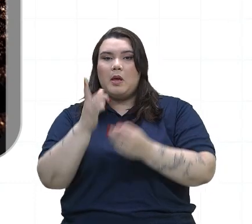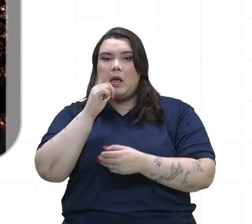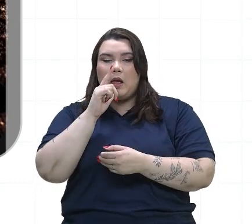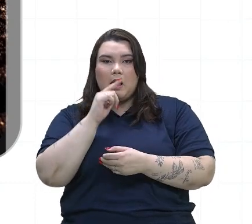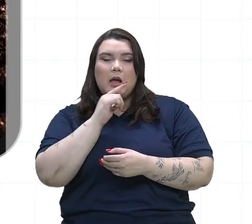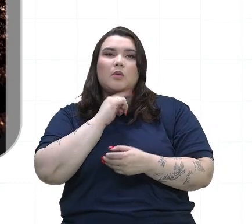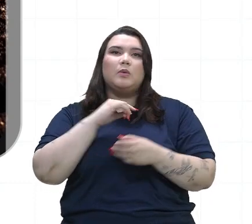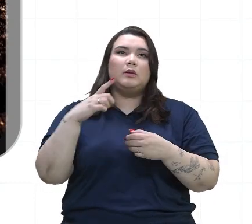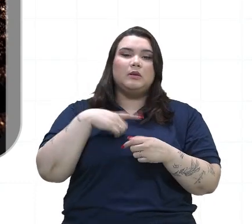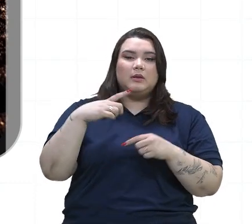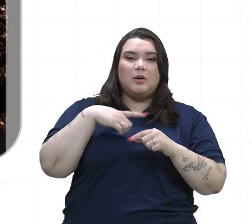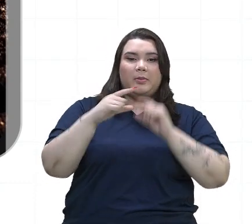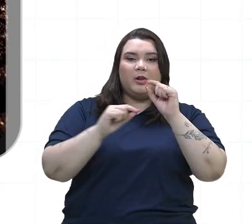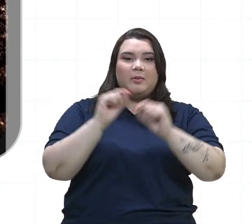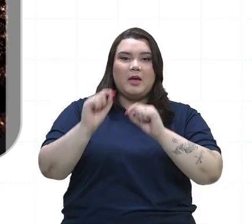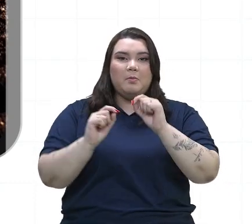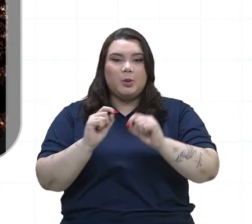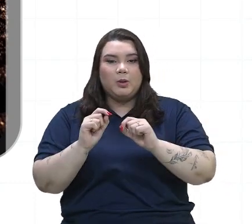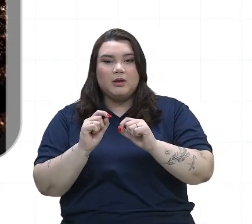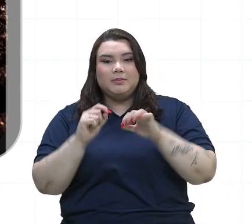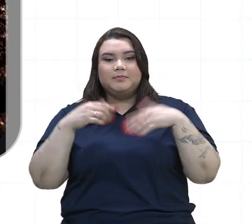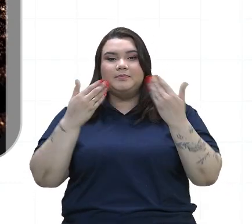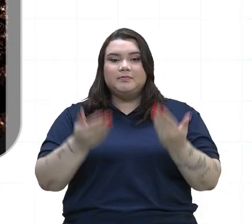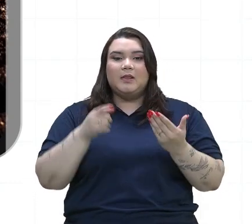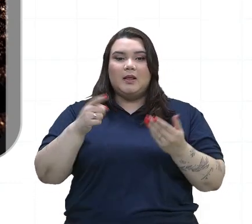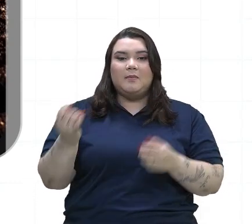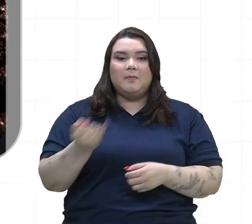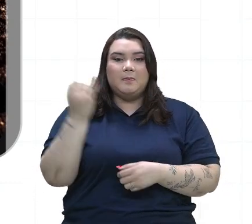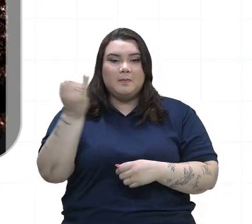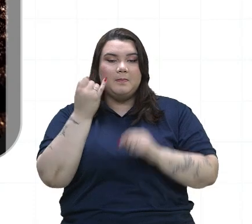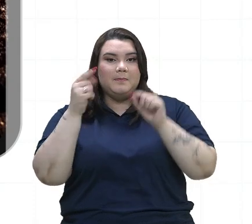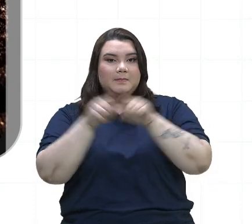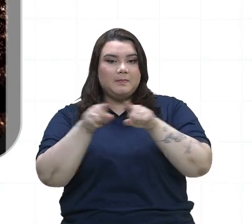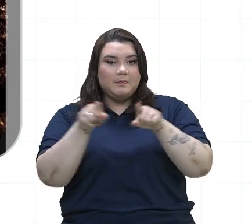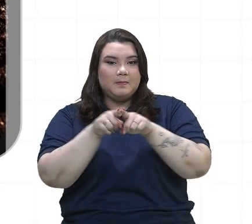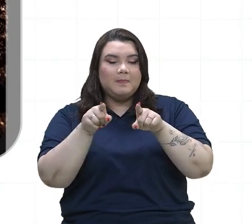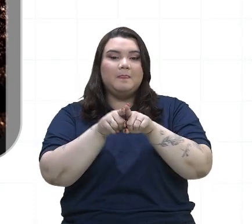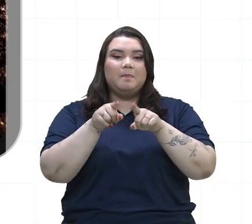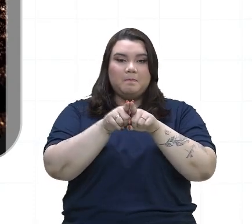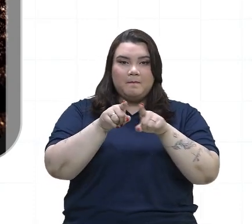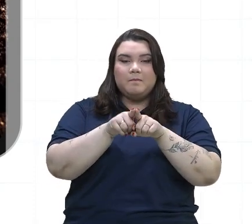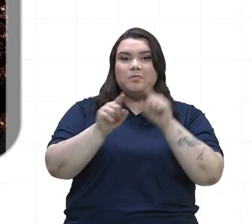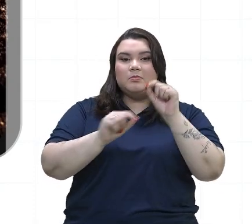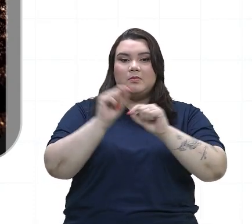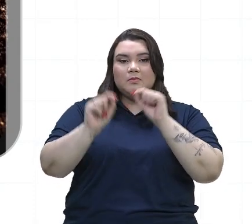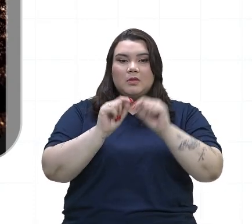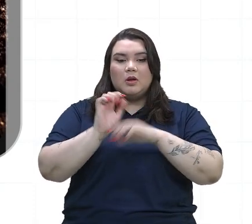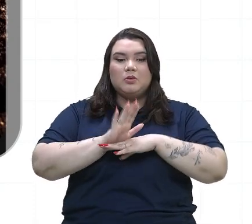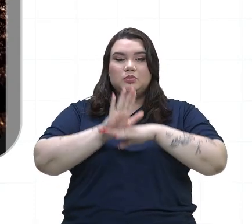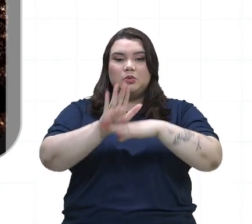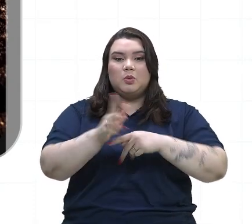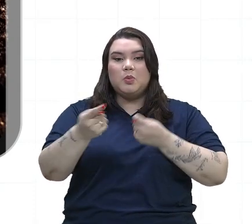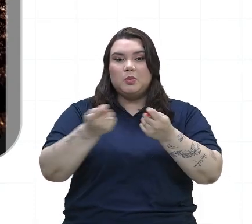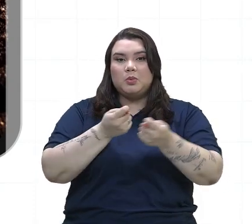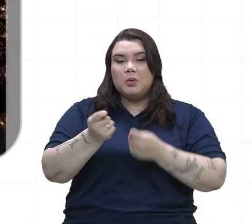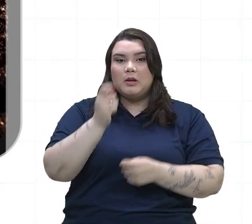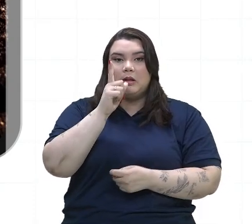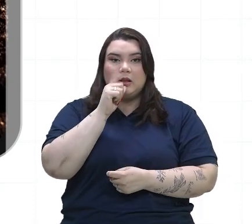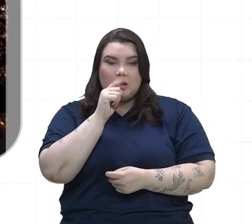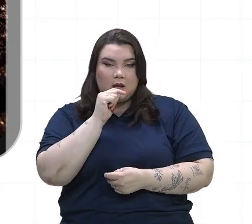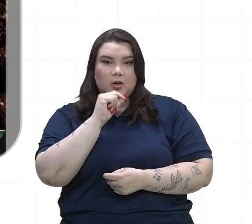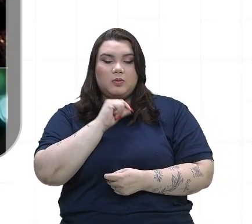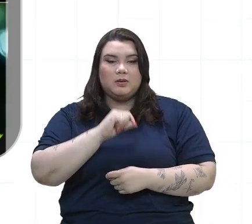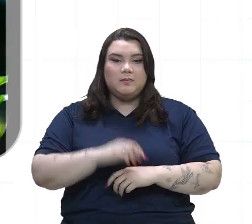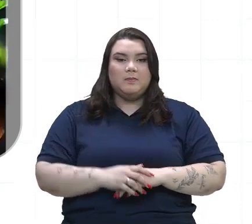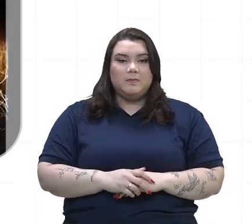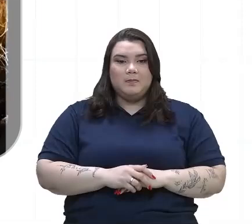e percolar nesse solo, e ele é importante também porque ele regula ali, ajuda na regulação do ciclo hidrológico. Agora nós